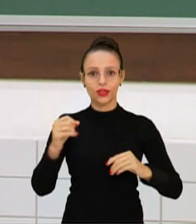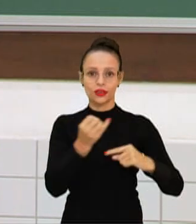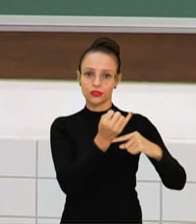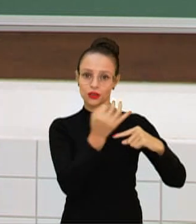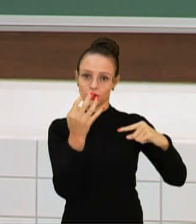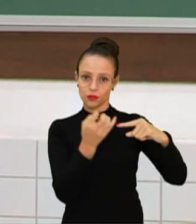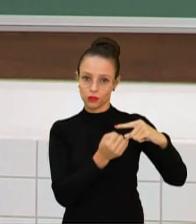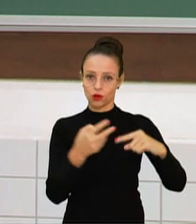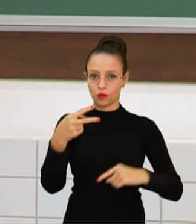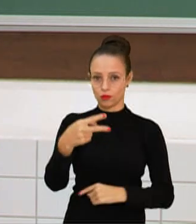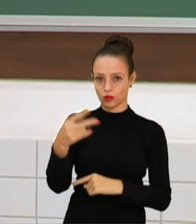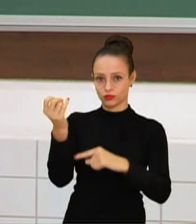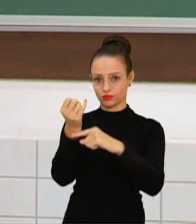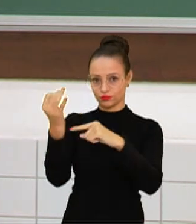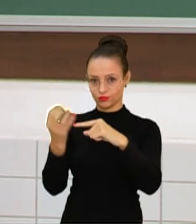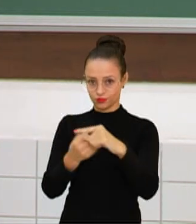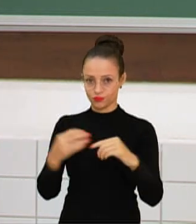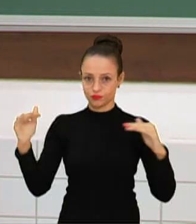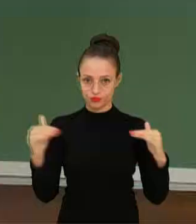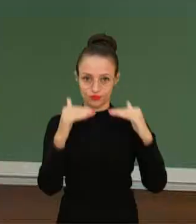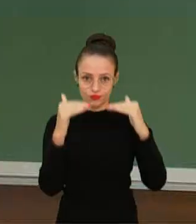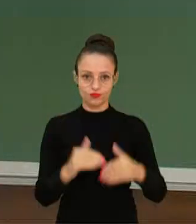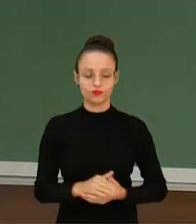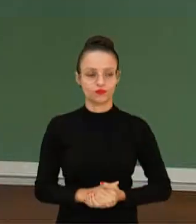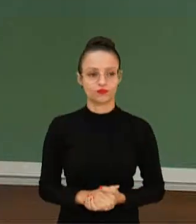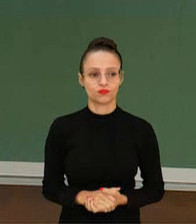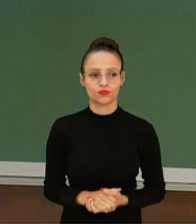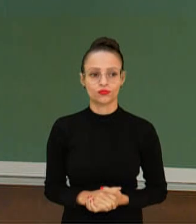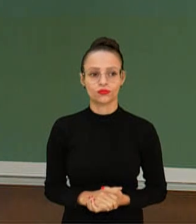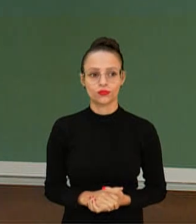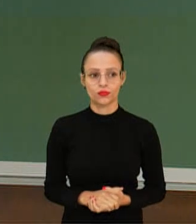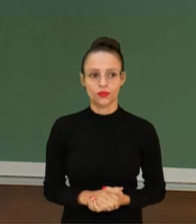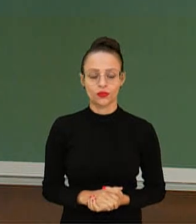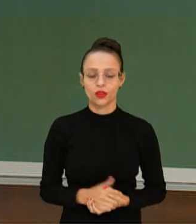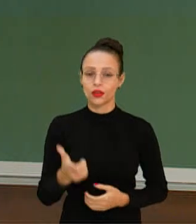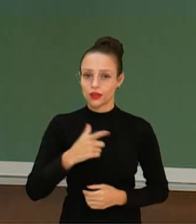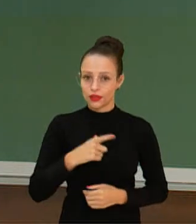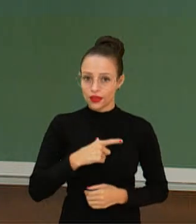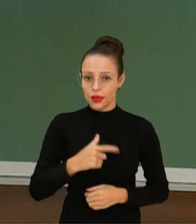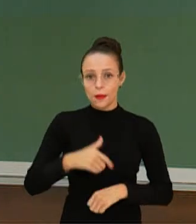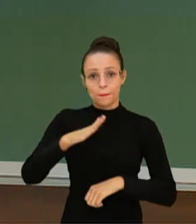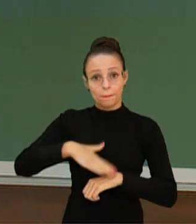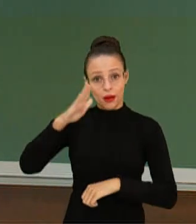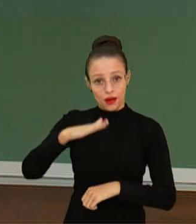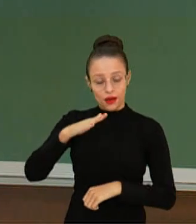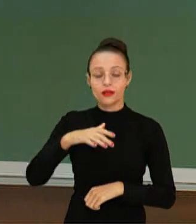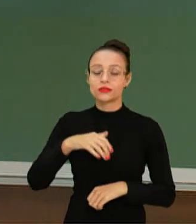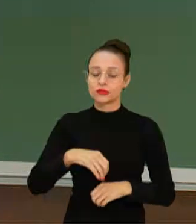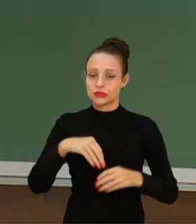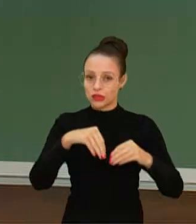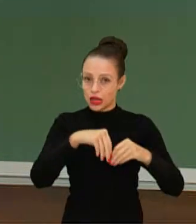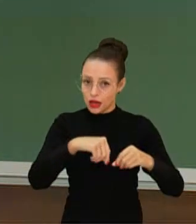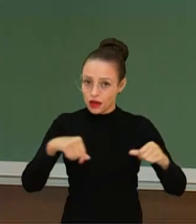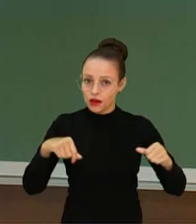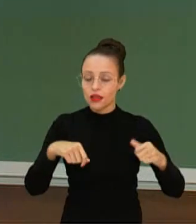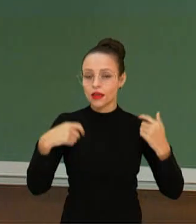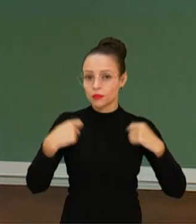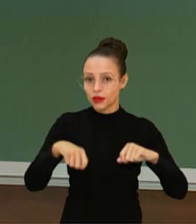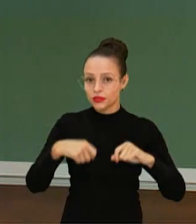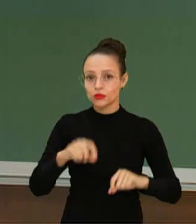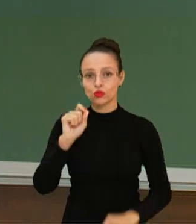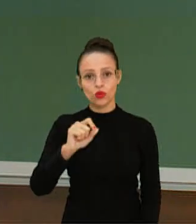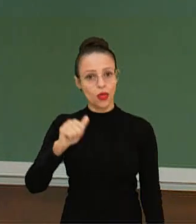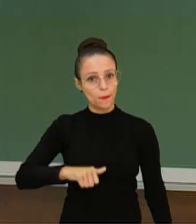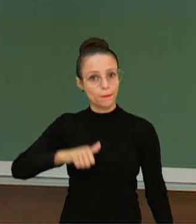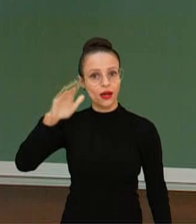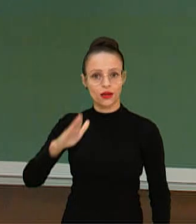ok? Vamos lá, então? Como tem uma quantidade maior de areia para ser transportada, há necessidade de ter